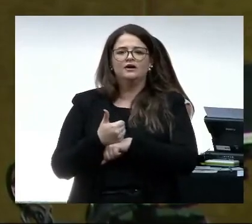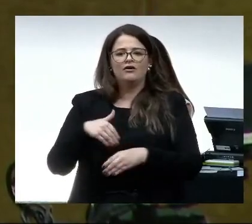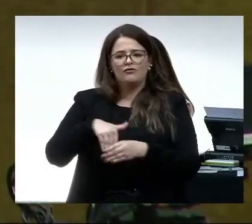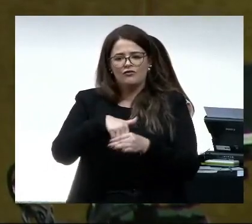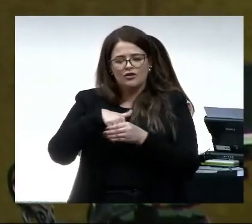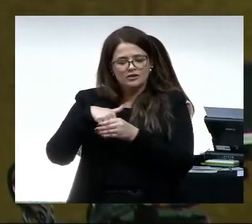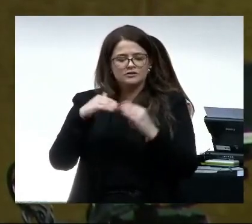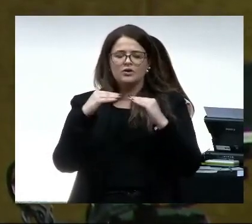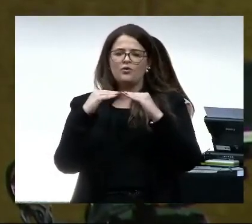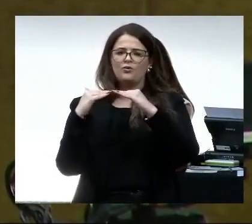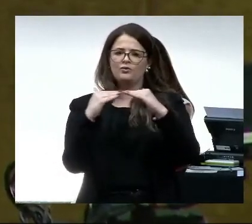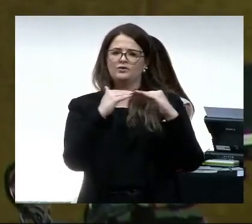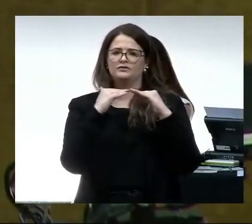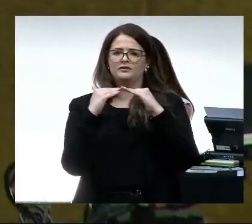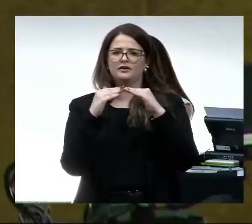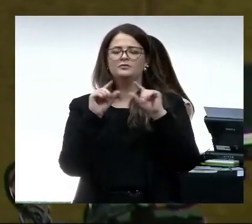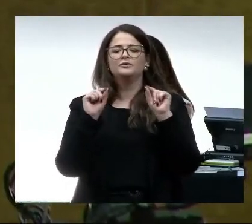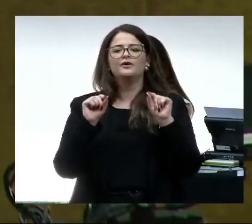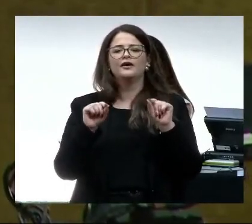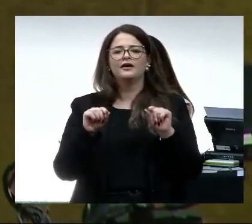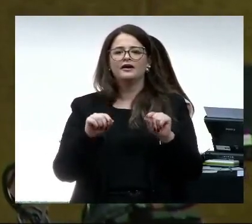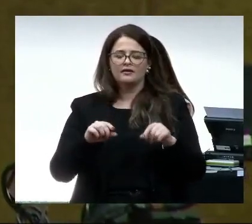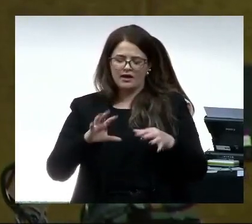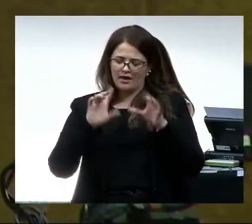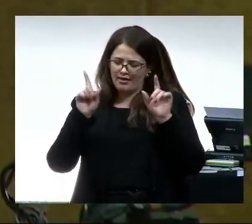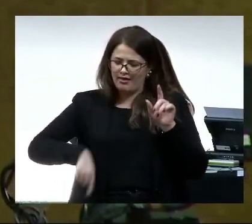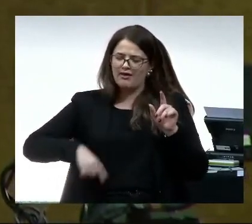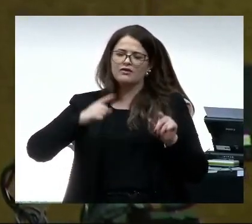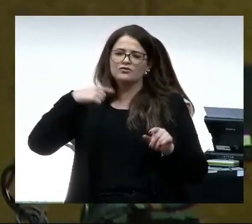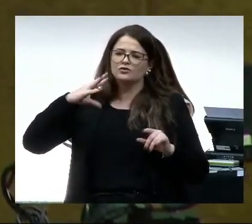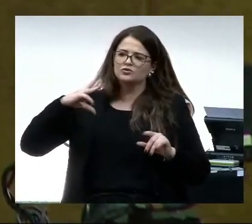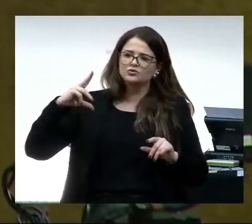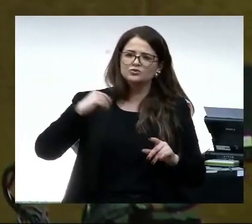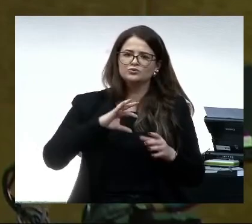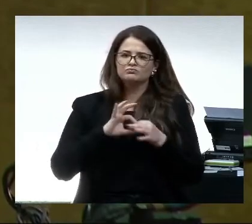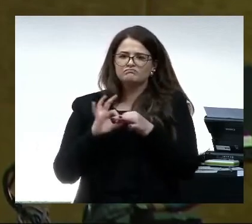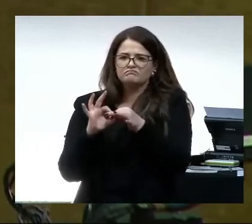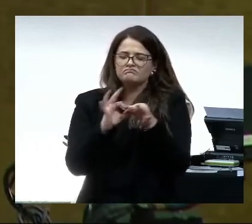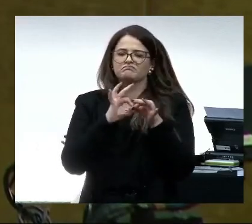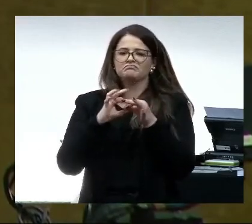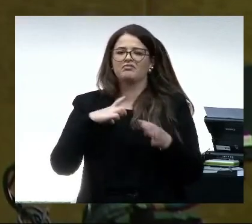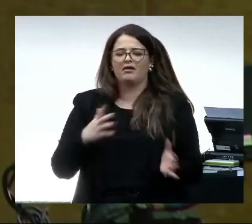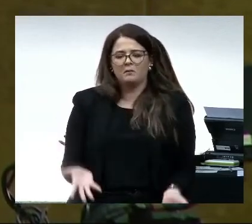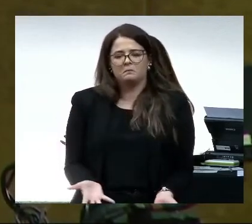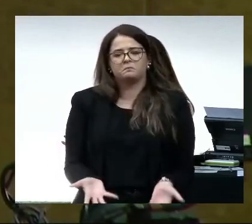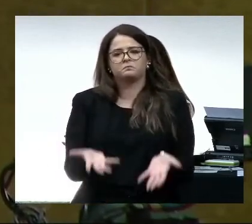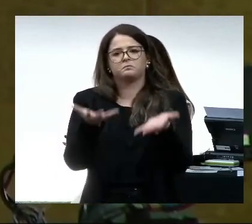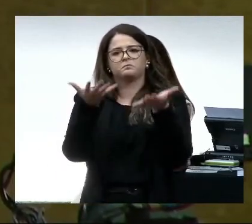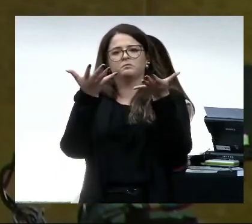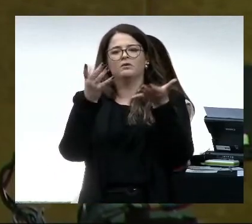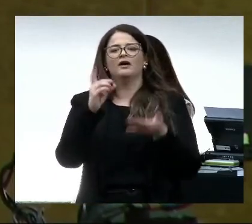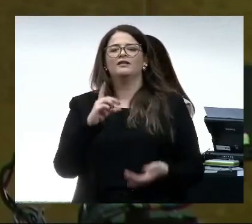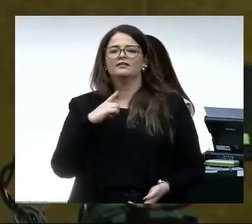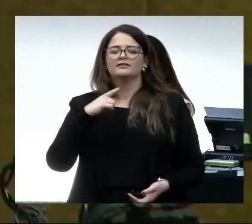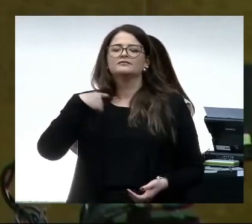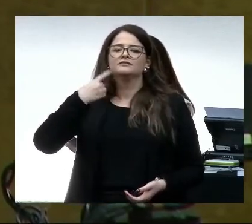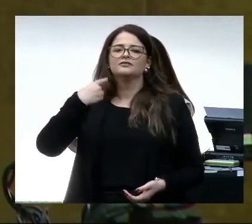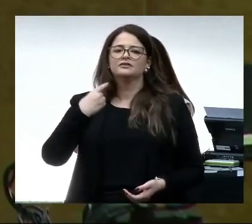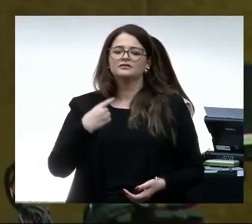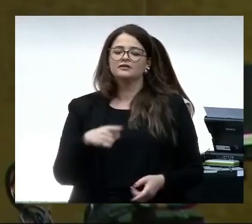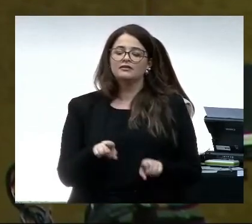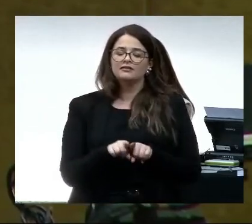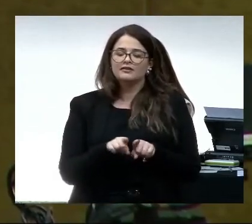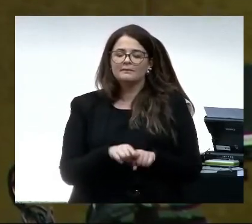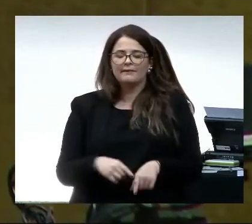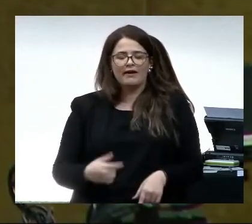unânime simboliza a união da classe em torno do projeto de engrandecimento da advocacia. Isso também só aumenta a